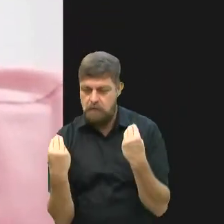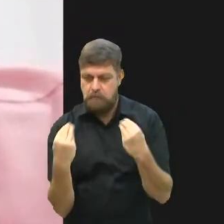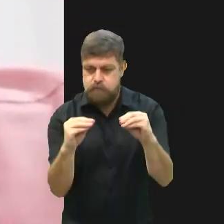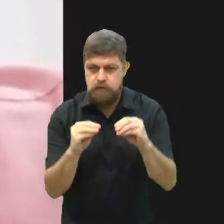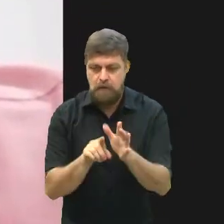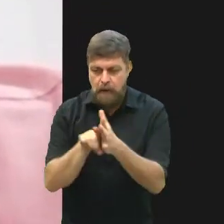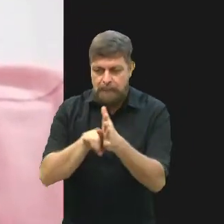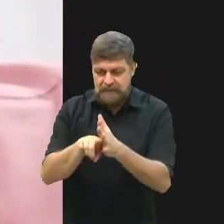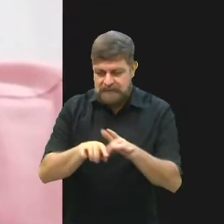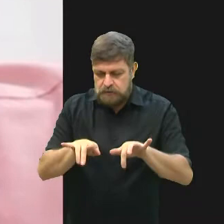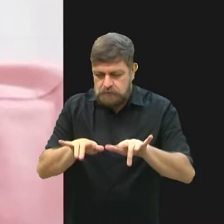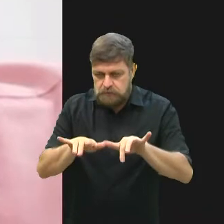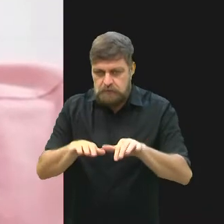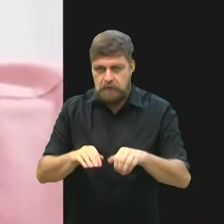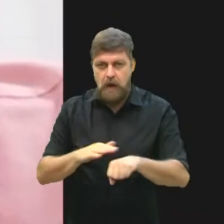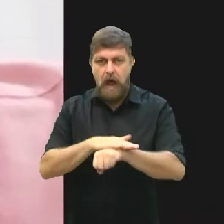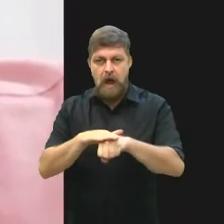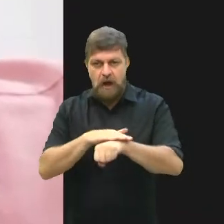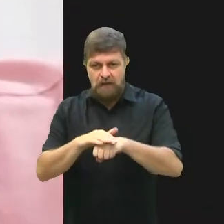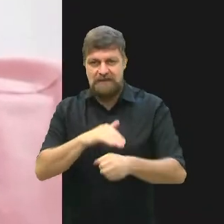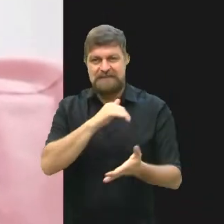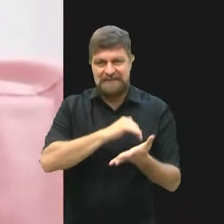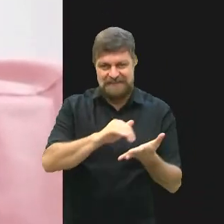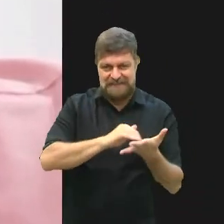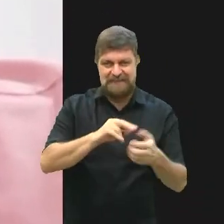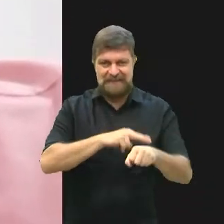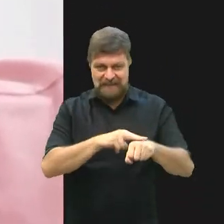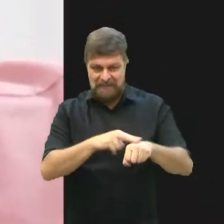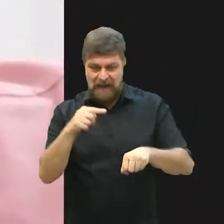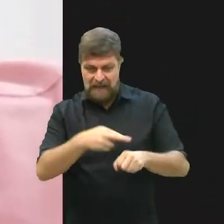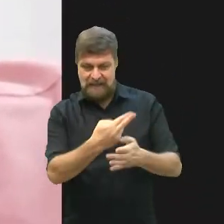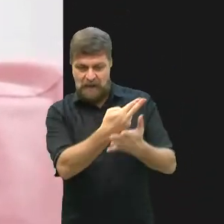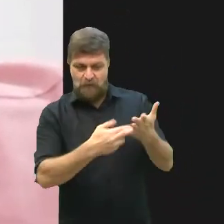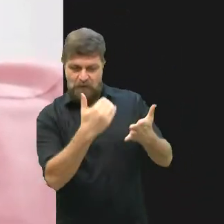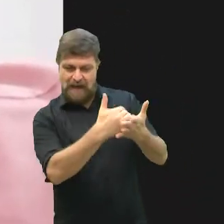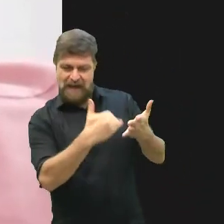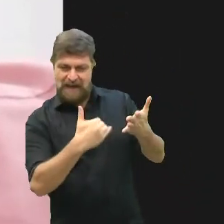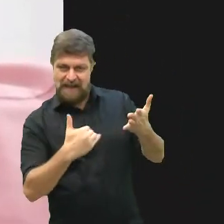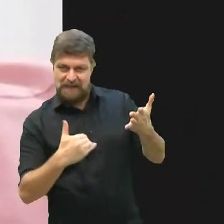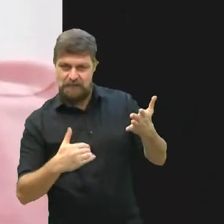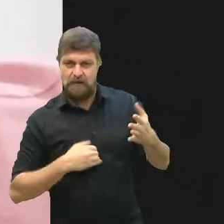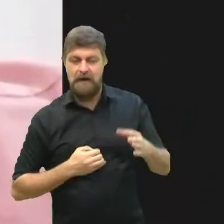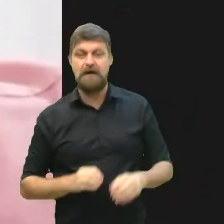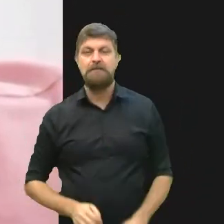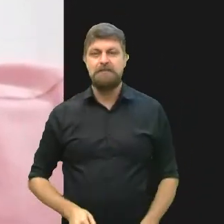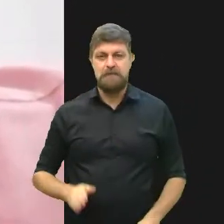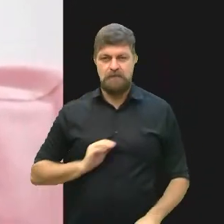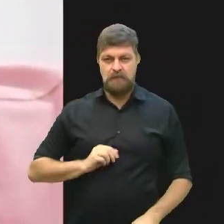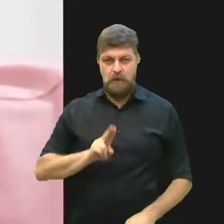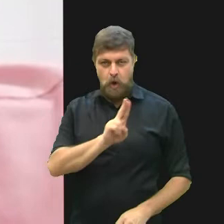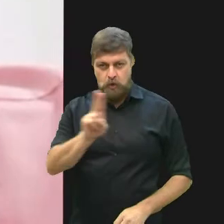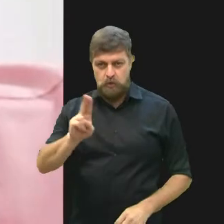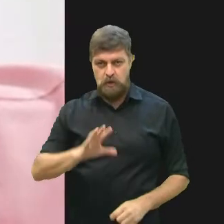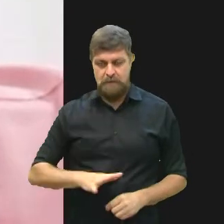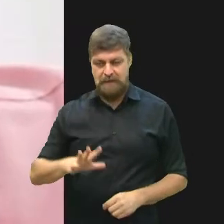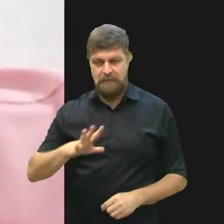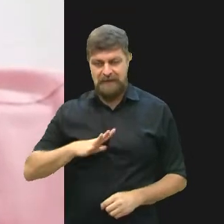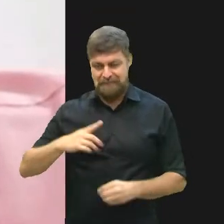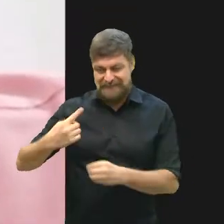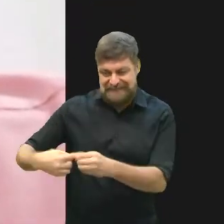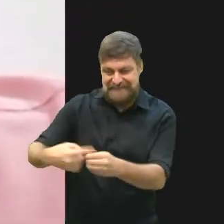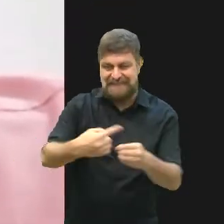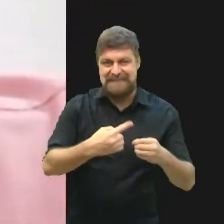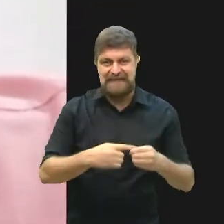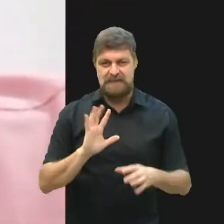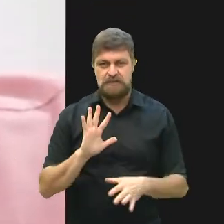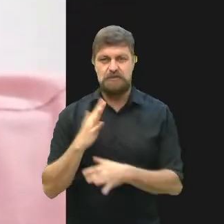Pode ir lá no gabinete do secretário do Verde, lá que vocês vão encontrar o relatório do programa Cidades Sustentáveis. E ali te